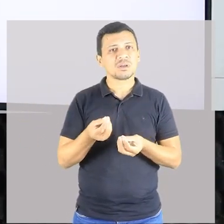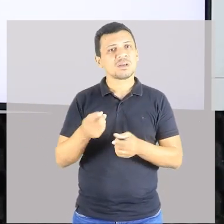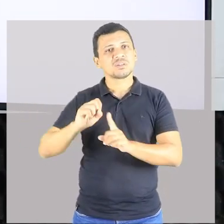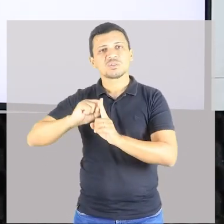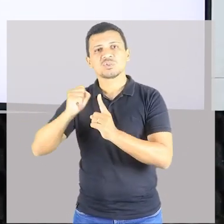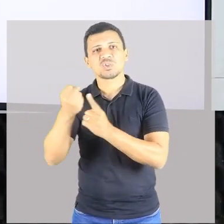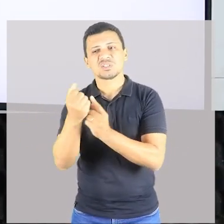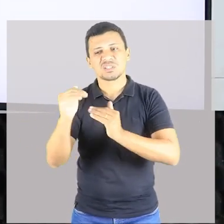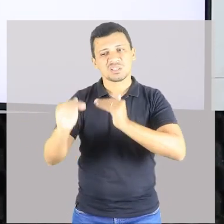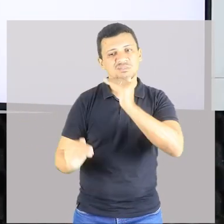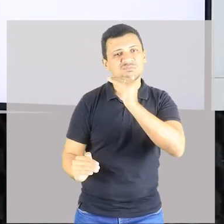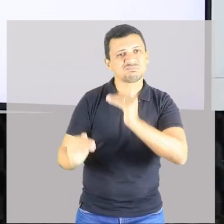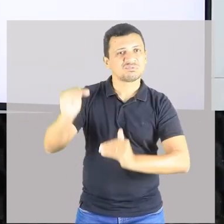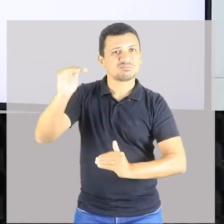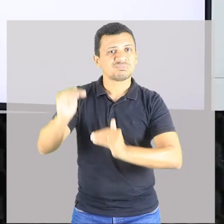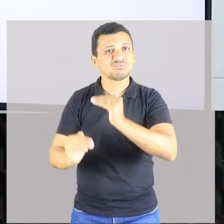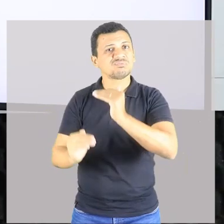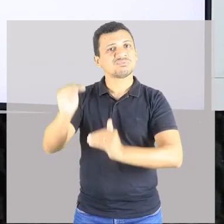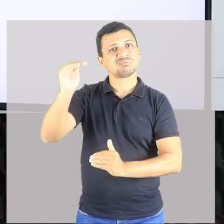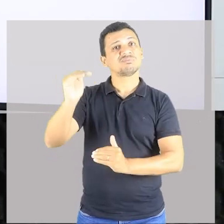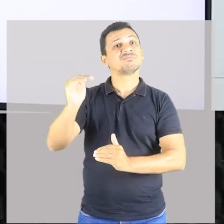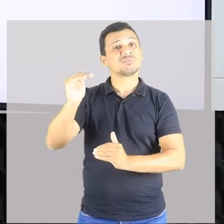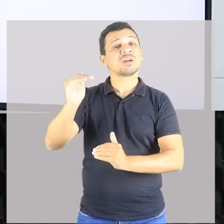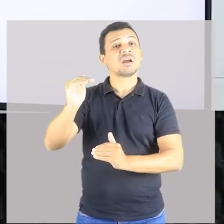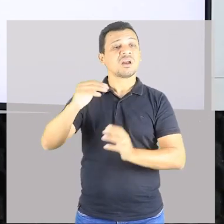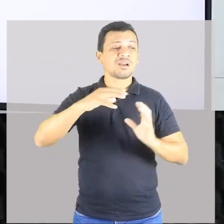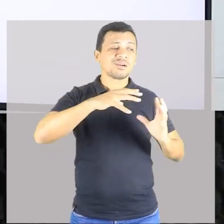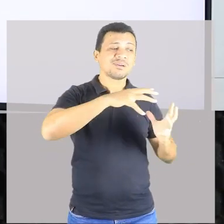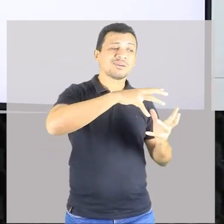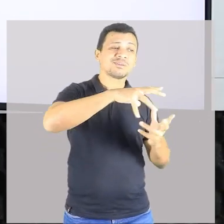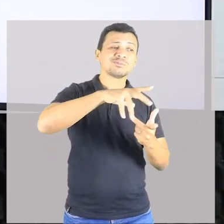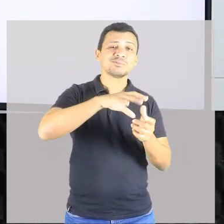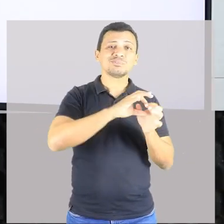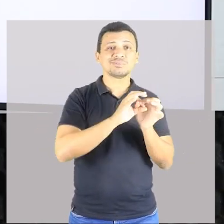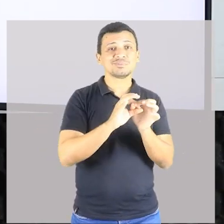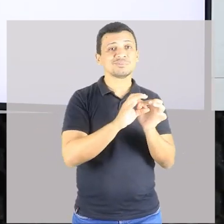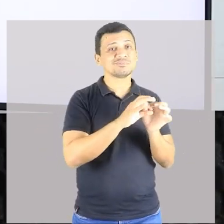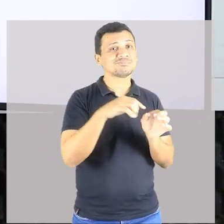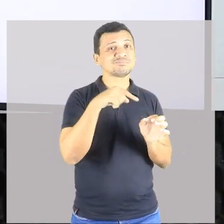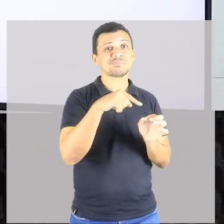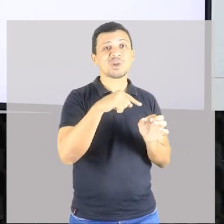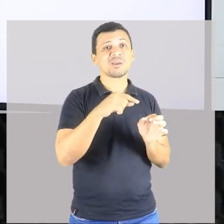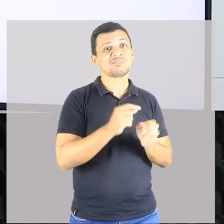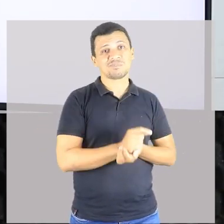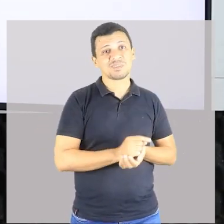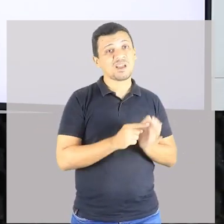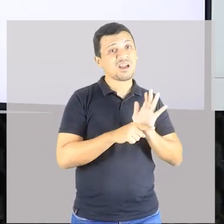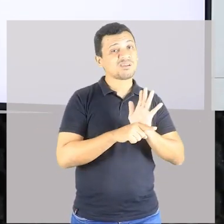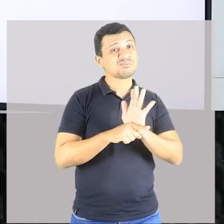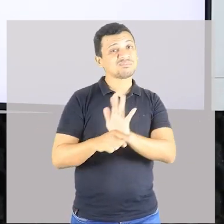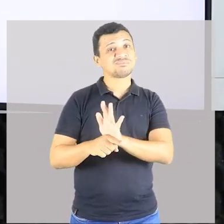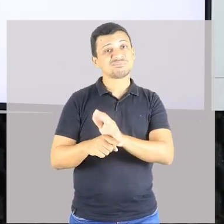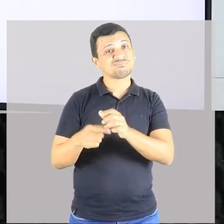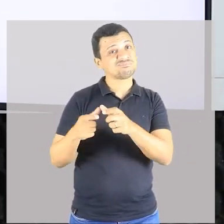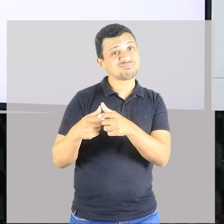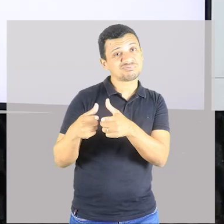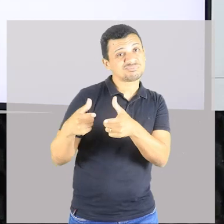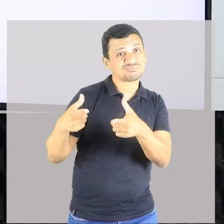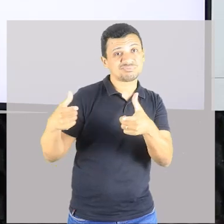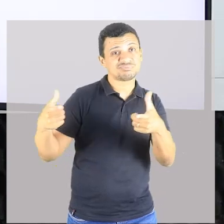desigualdades socioeconômicas. A globalização acaba sendo um meio, né, para que ela se expanda,